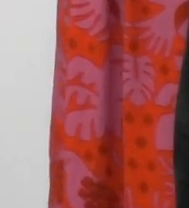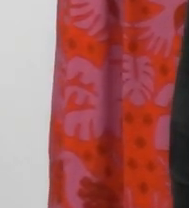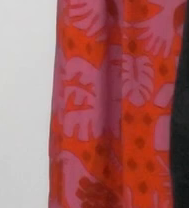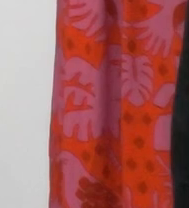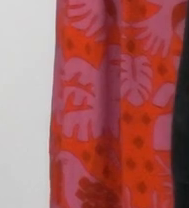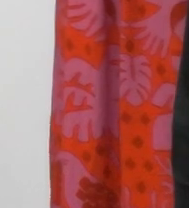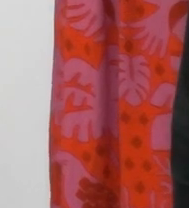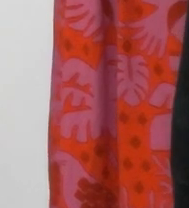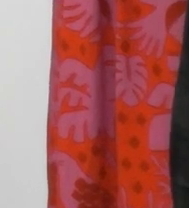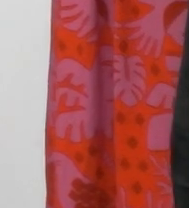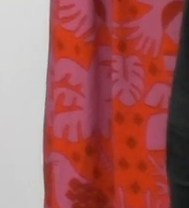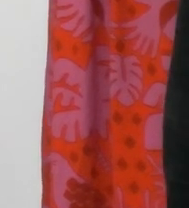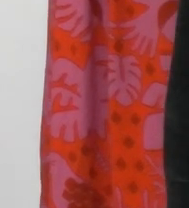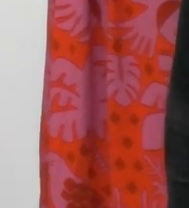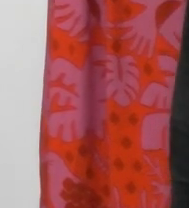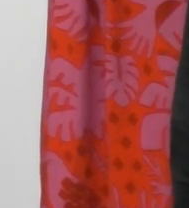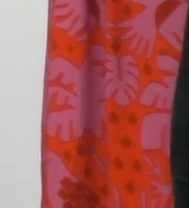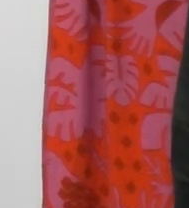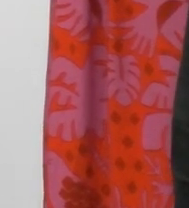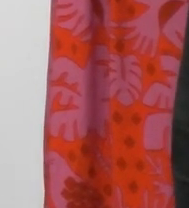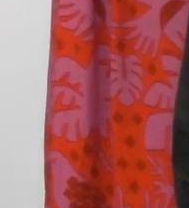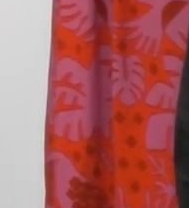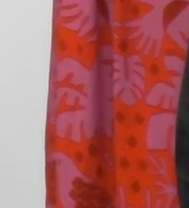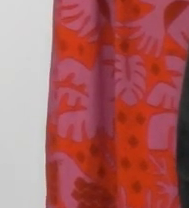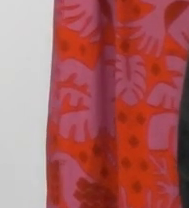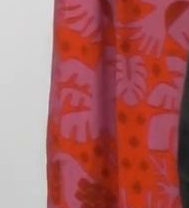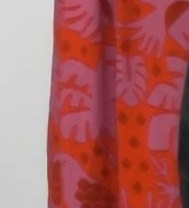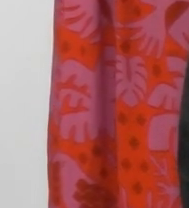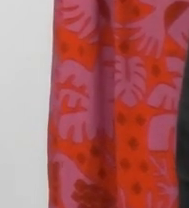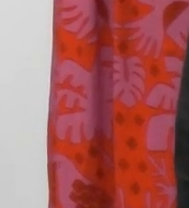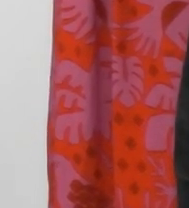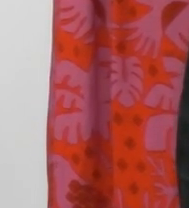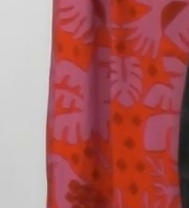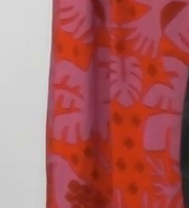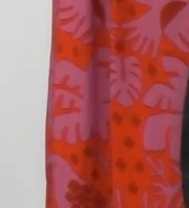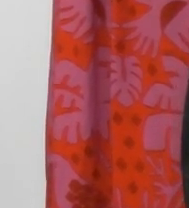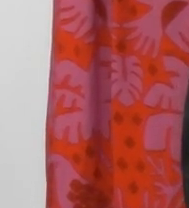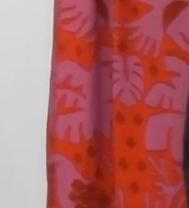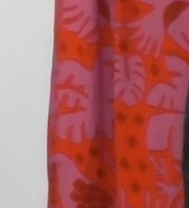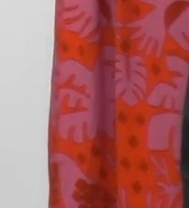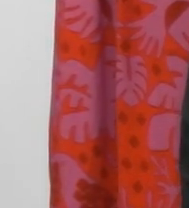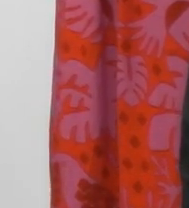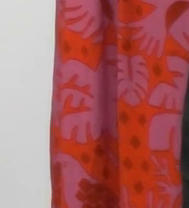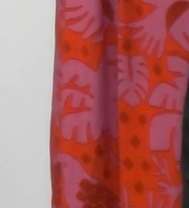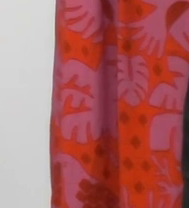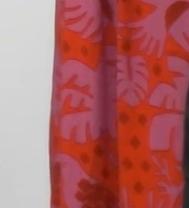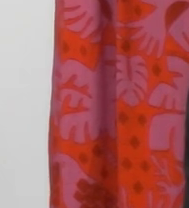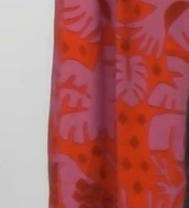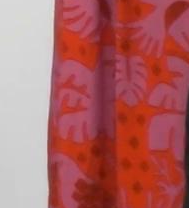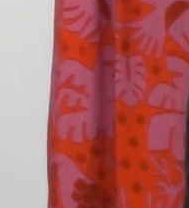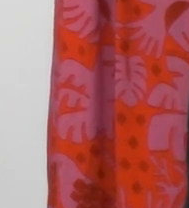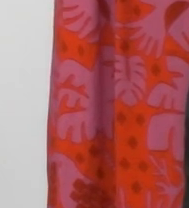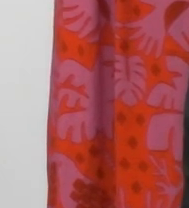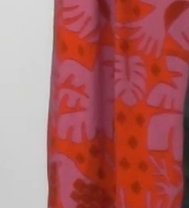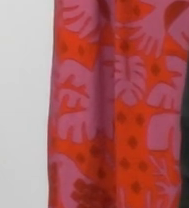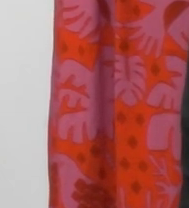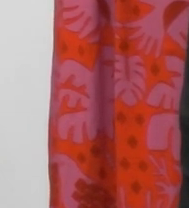filho está no vídeo eu entrei em contato com tudo ouvidoria saque reclamação